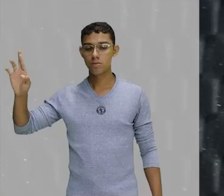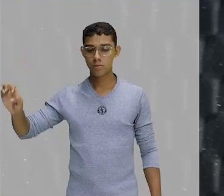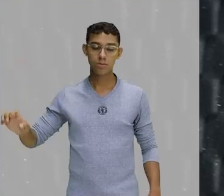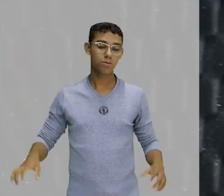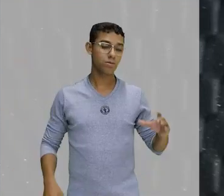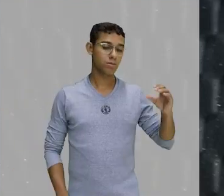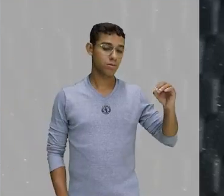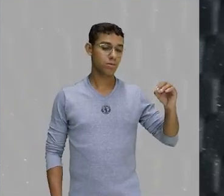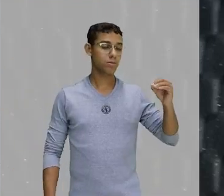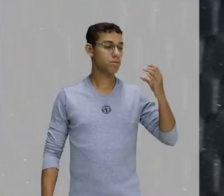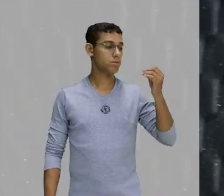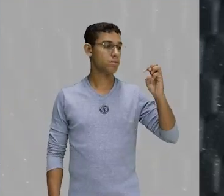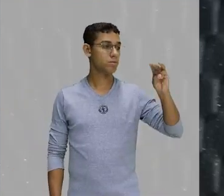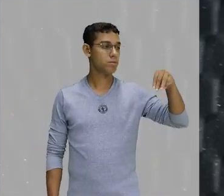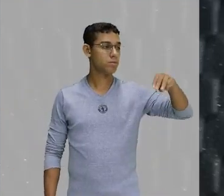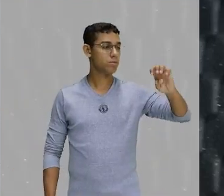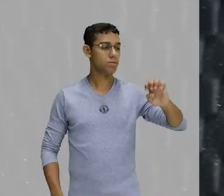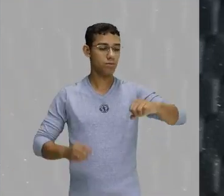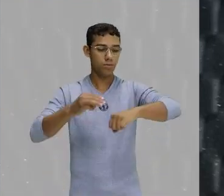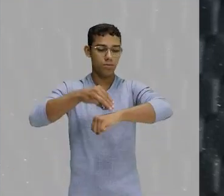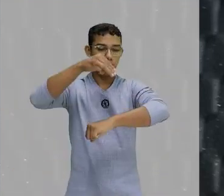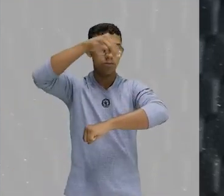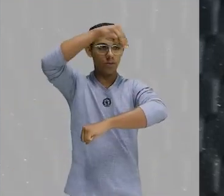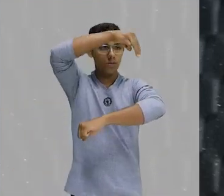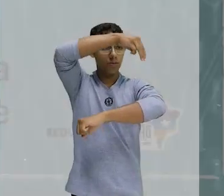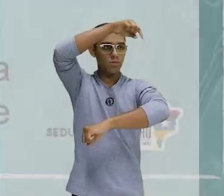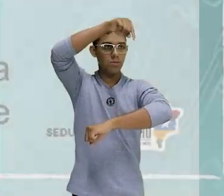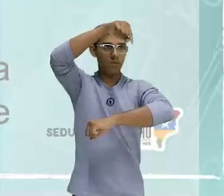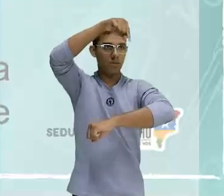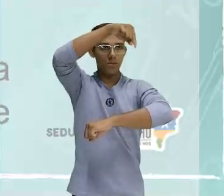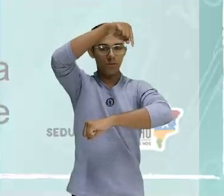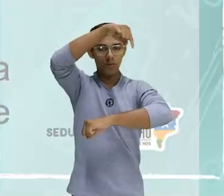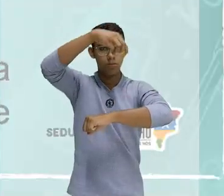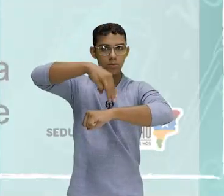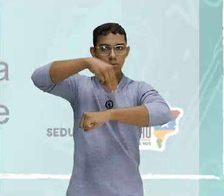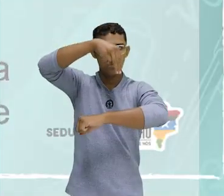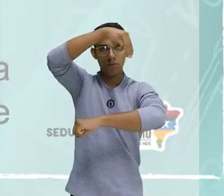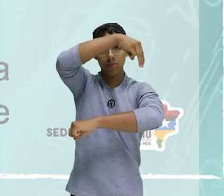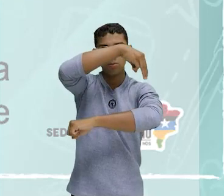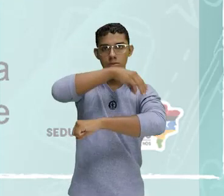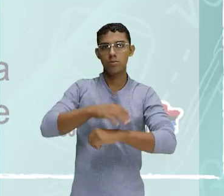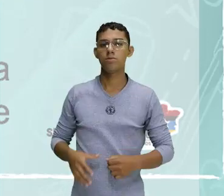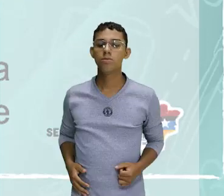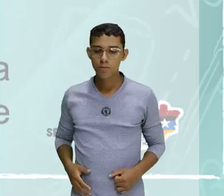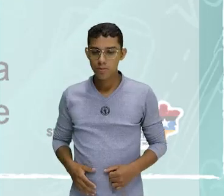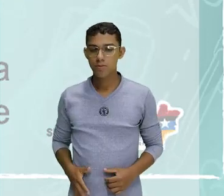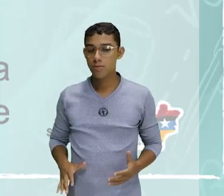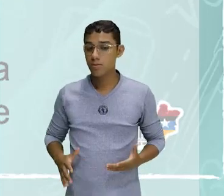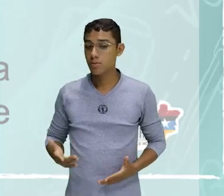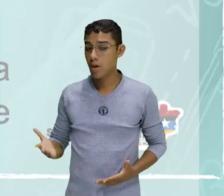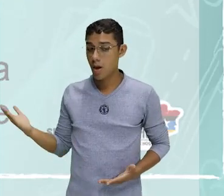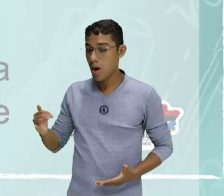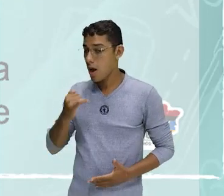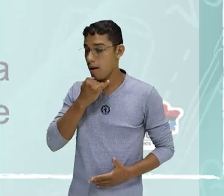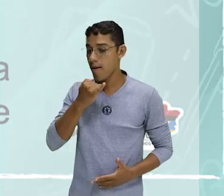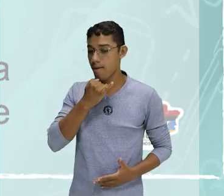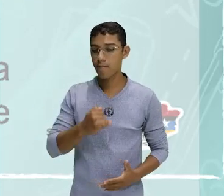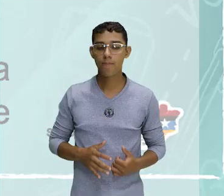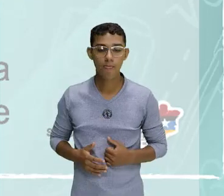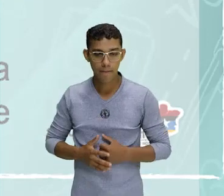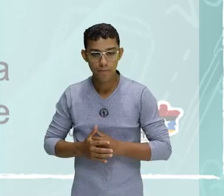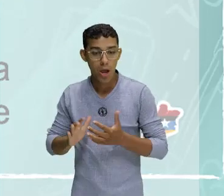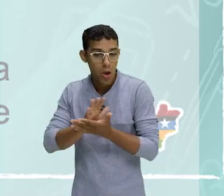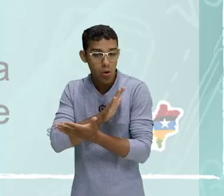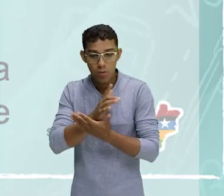montanha, tá? Então, la cumbre. Aí eu trouxe aqui um exemplo, certo? Então, eu tenho aqui